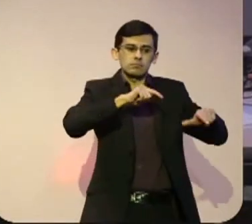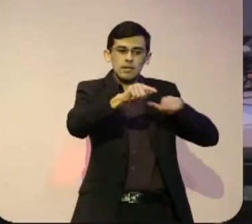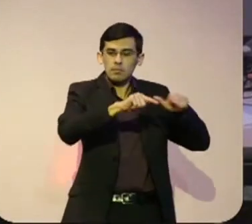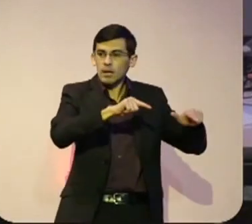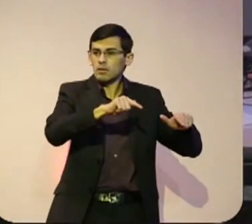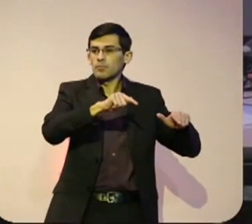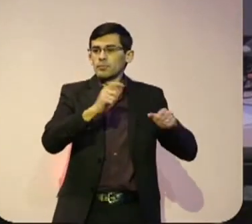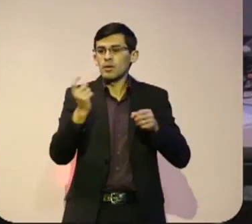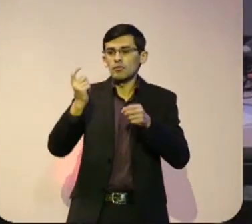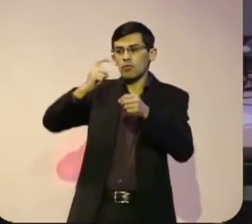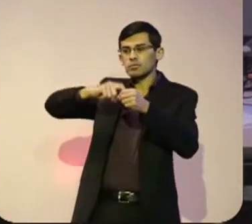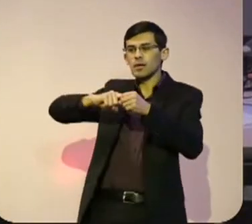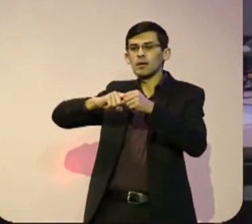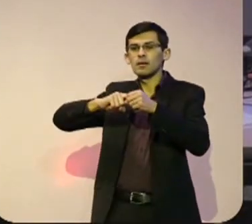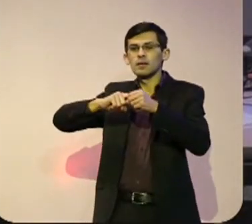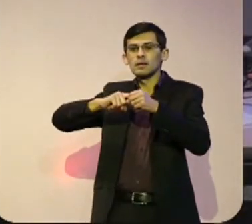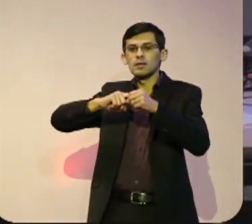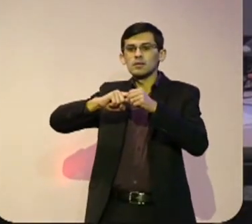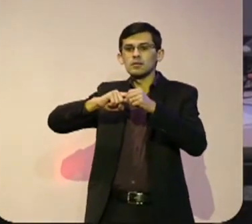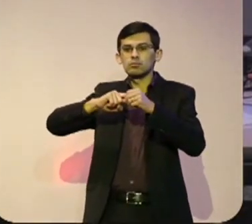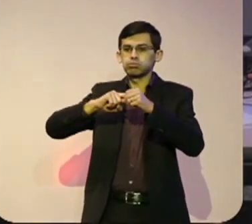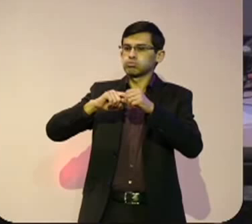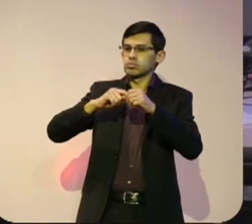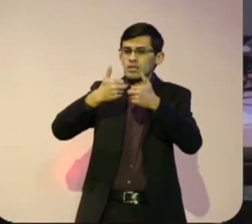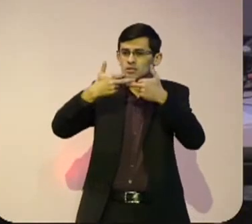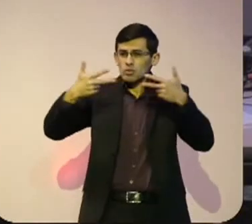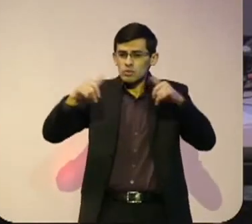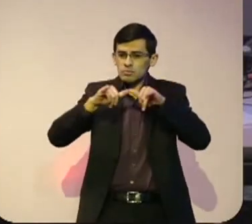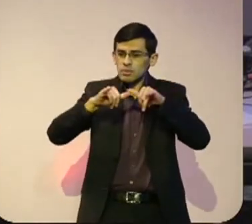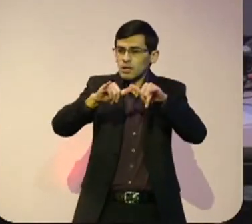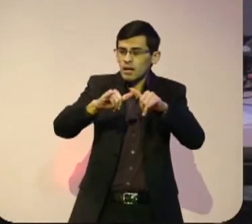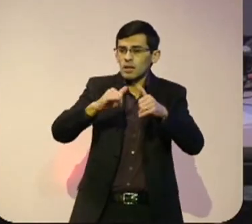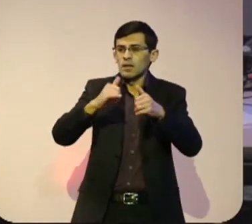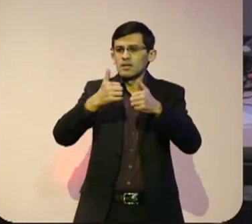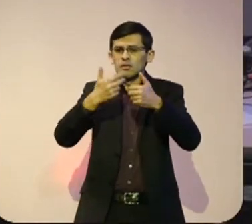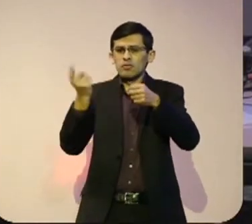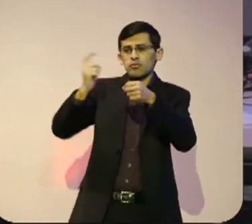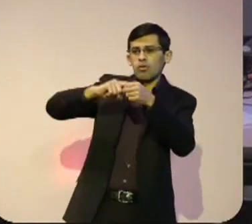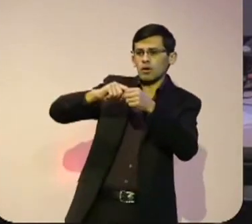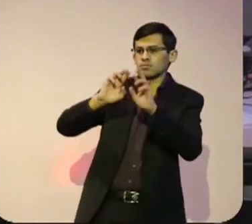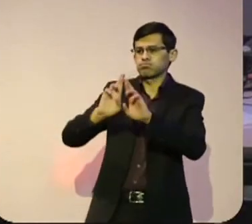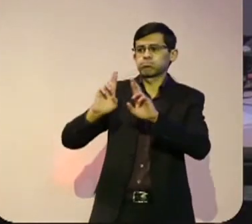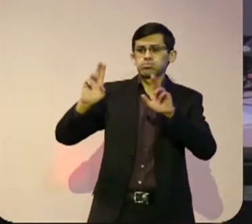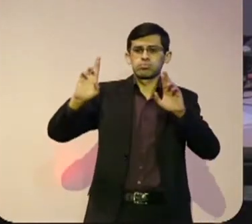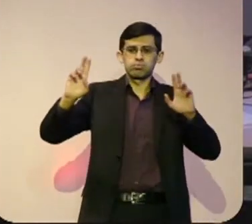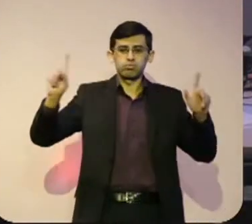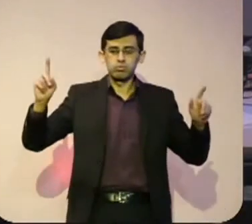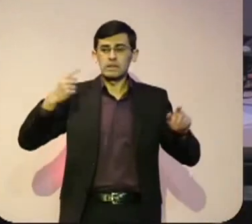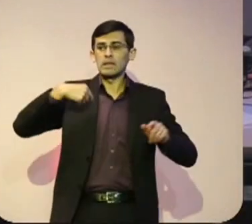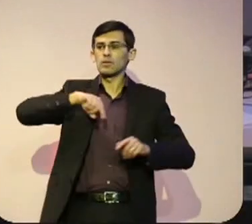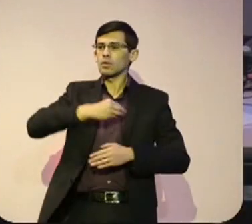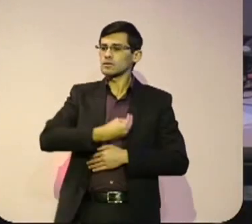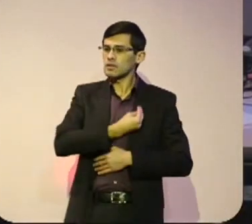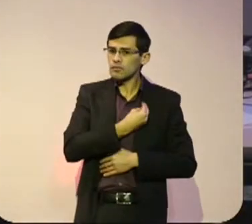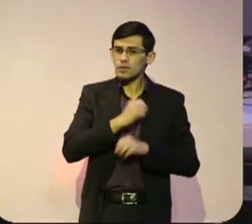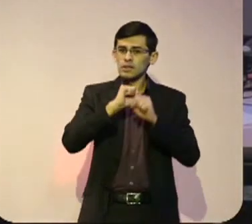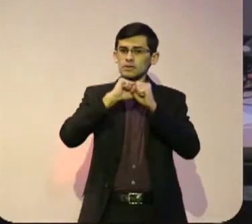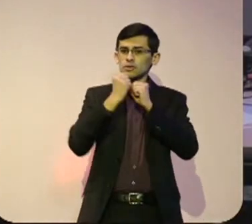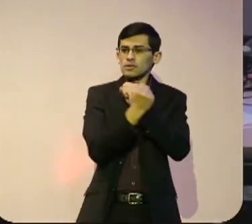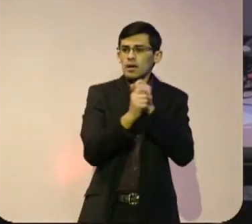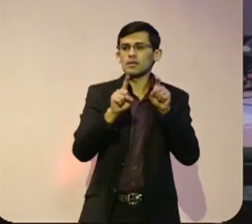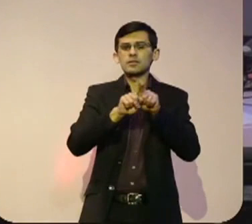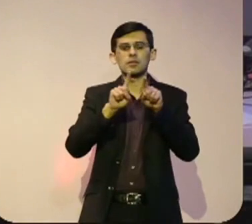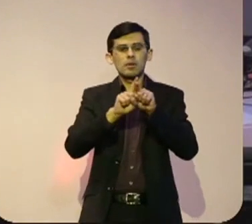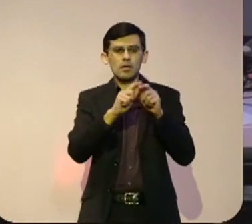trabalho, o retorno do mercado, o retorno de tantas áreas diferentes da nossa sociedade,